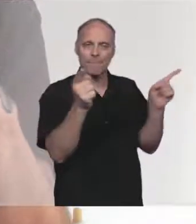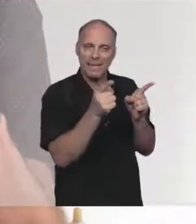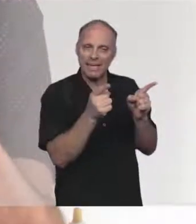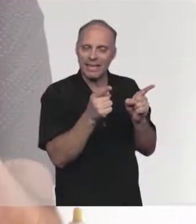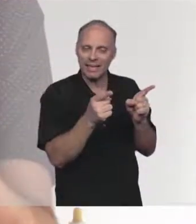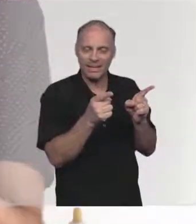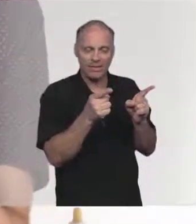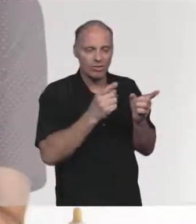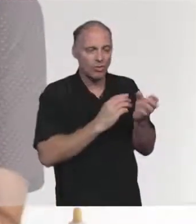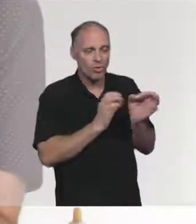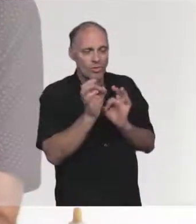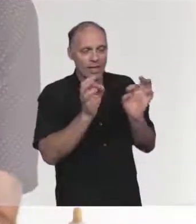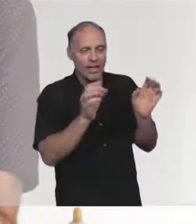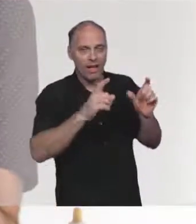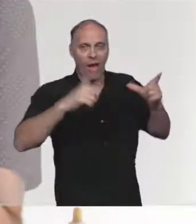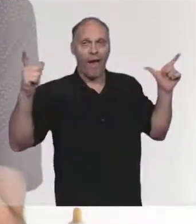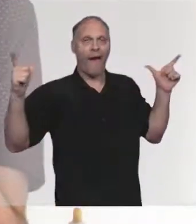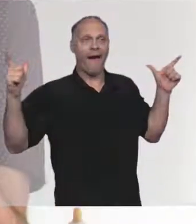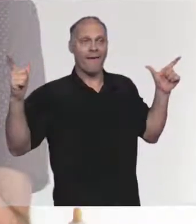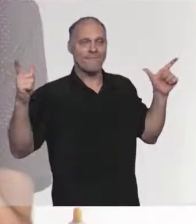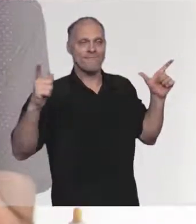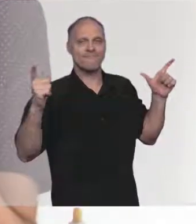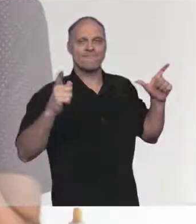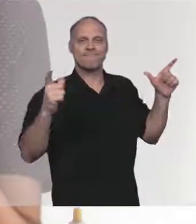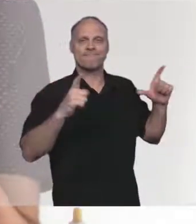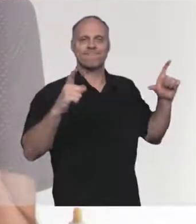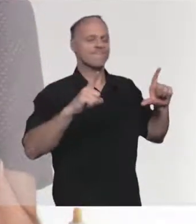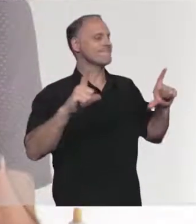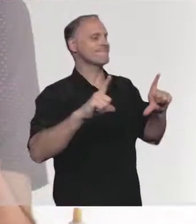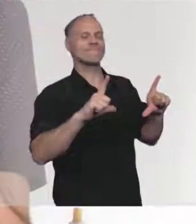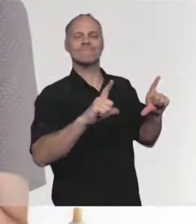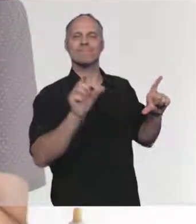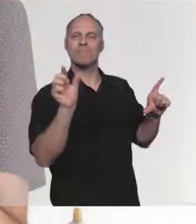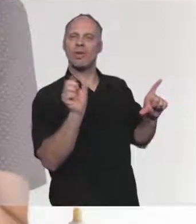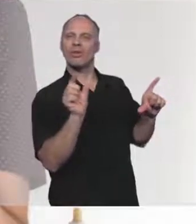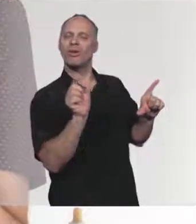a condensar esse material todo